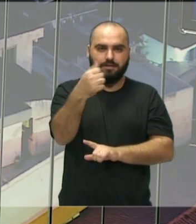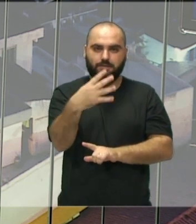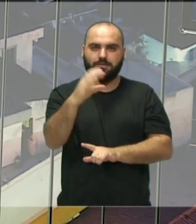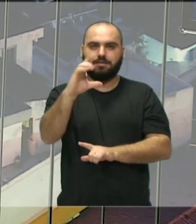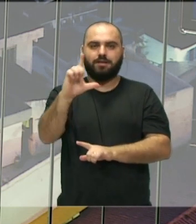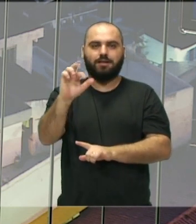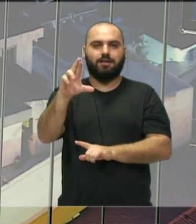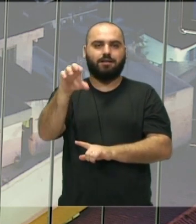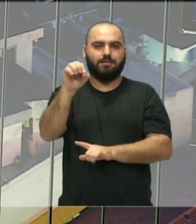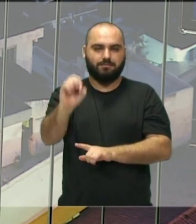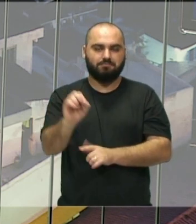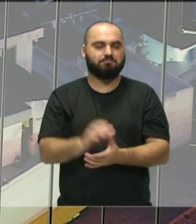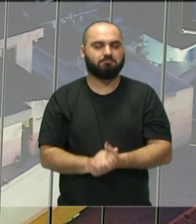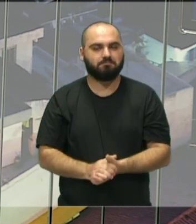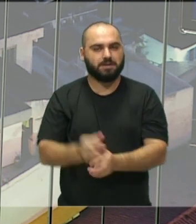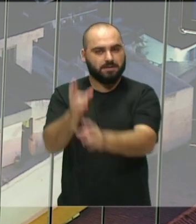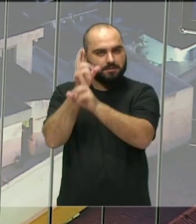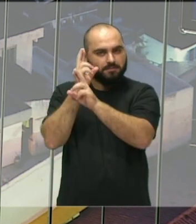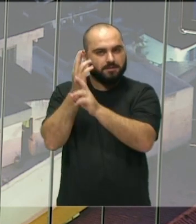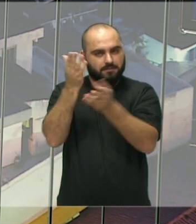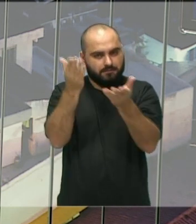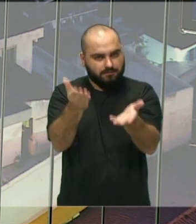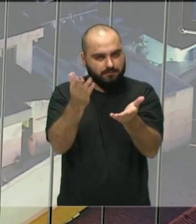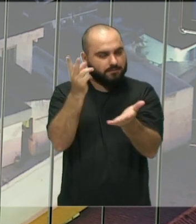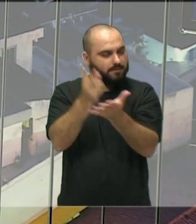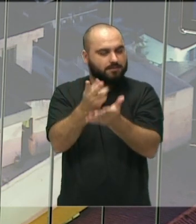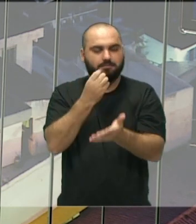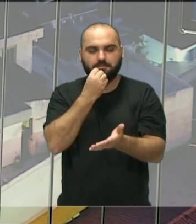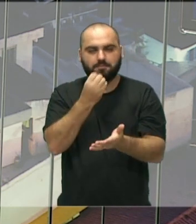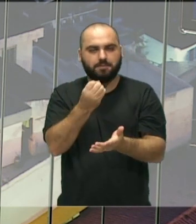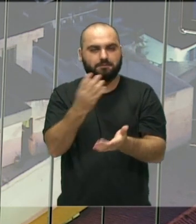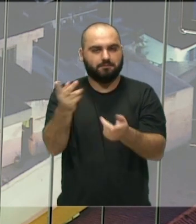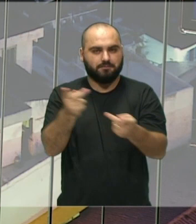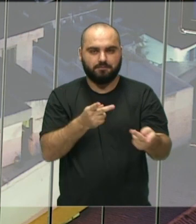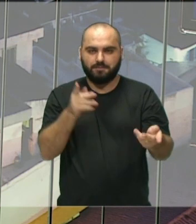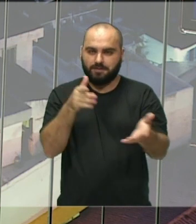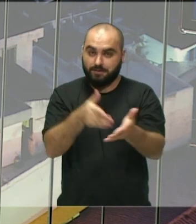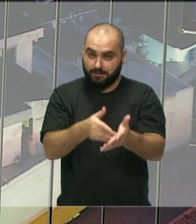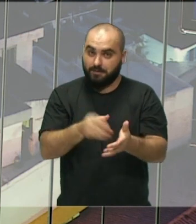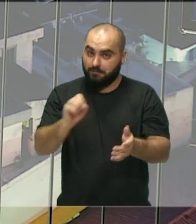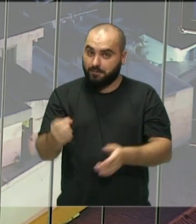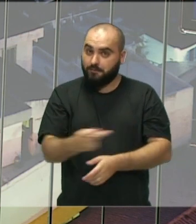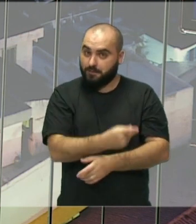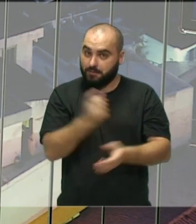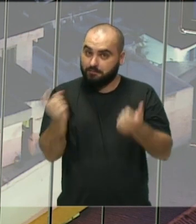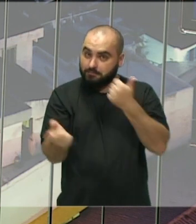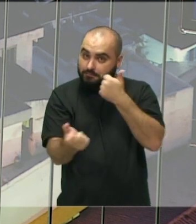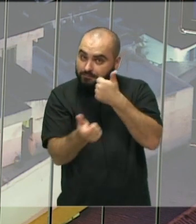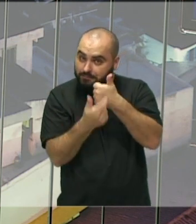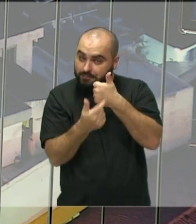Claro. Esperamos sempre você e seja sempre muito bem-vindo. Aproveite e curta e